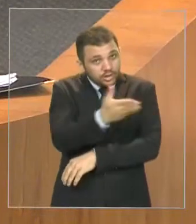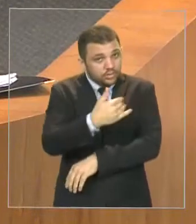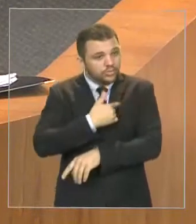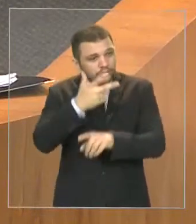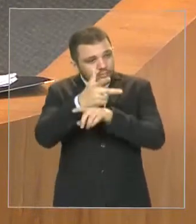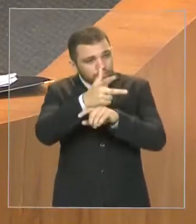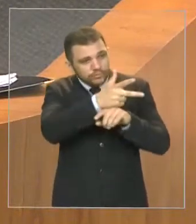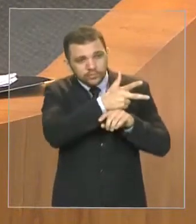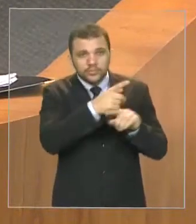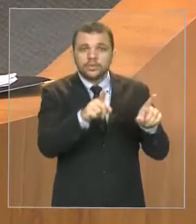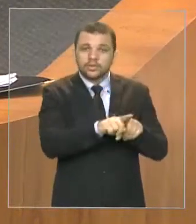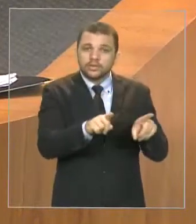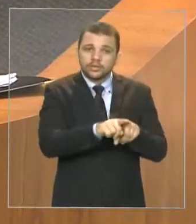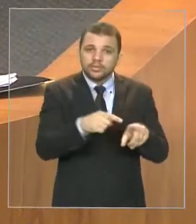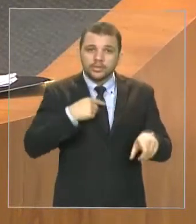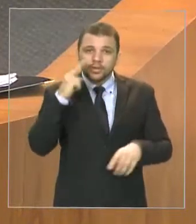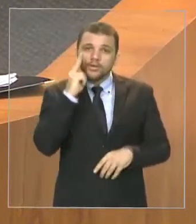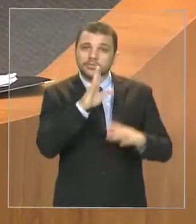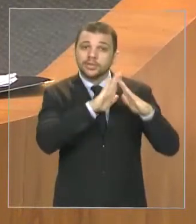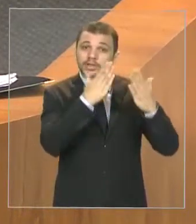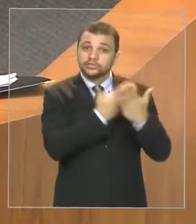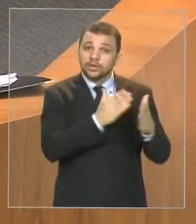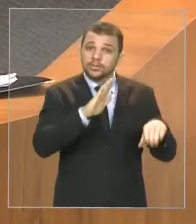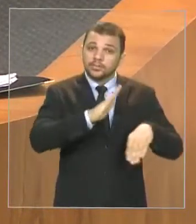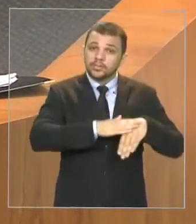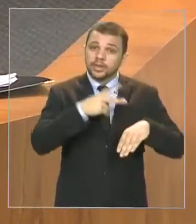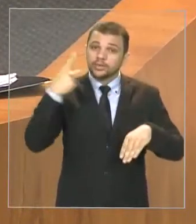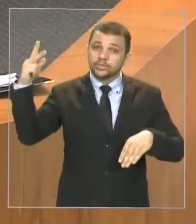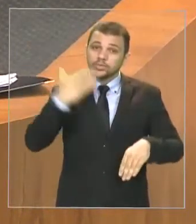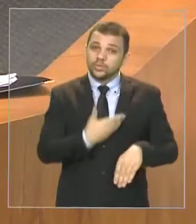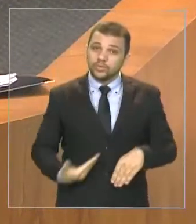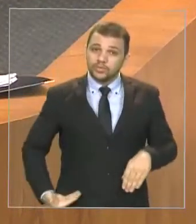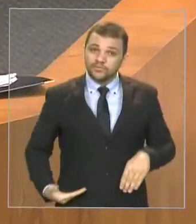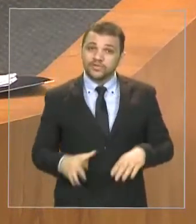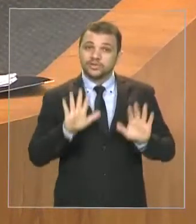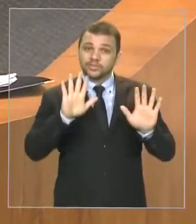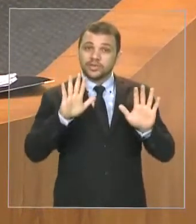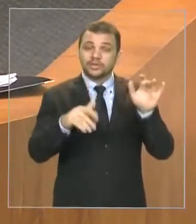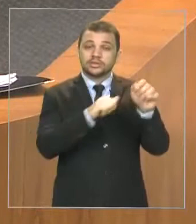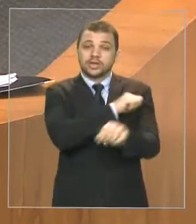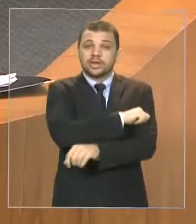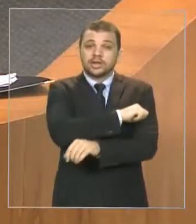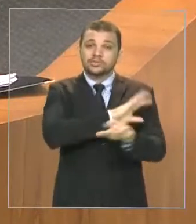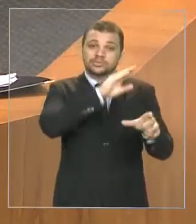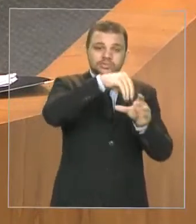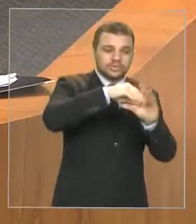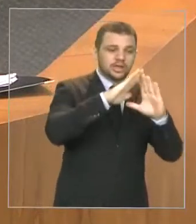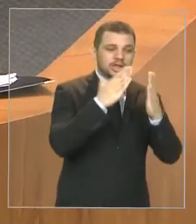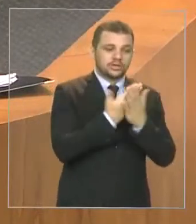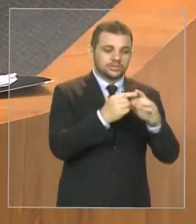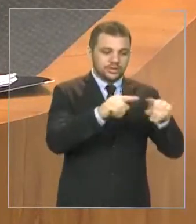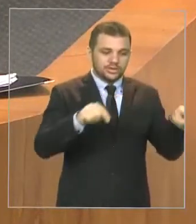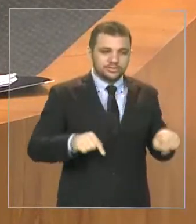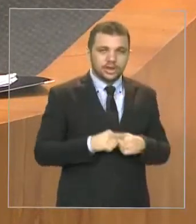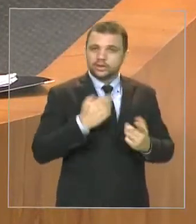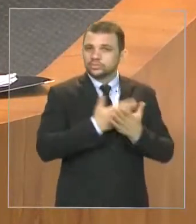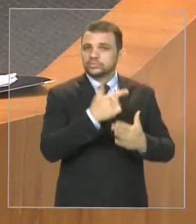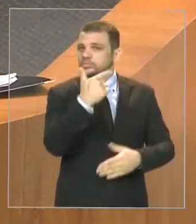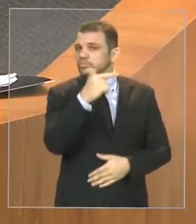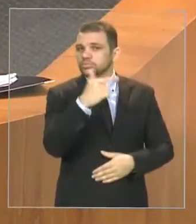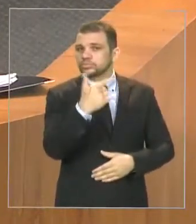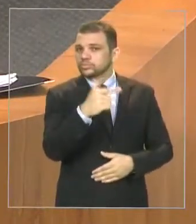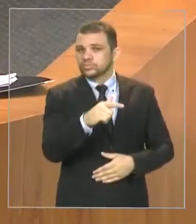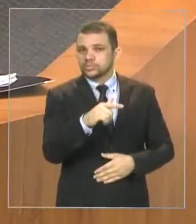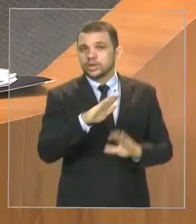Flávio Dino, que os alunos assistem aula ao relento. É uma escola não digna. Exemplo 2, Escola Robson Martins, no